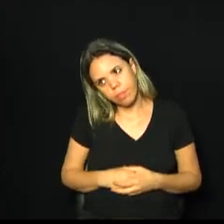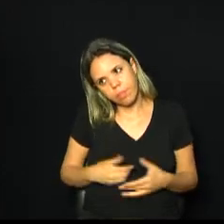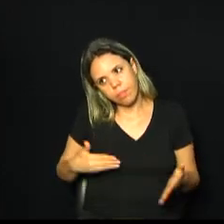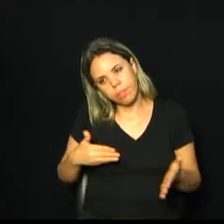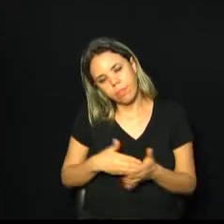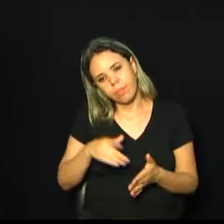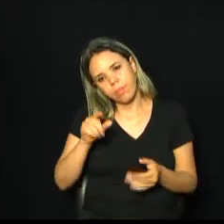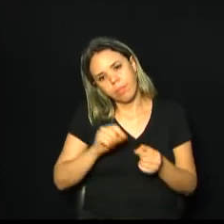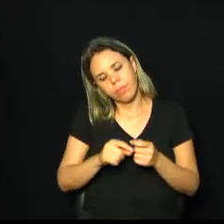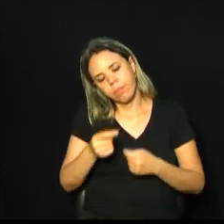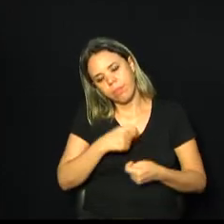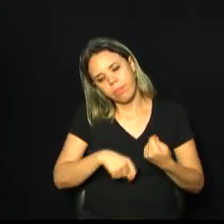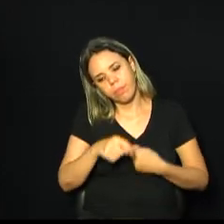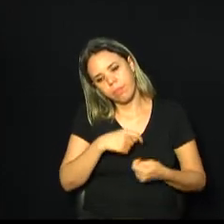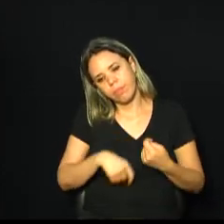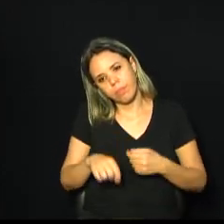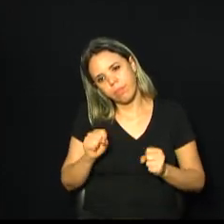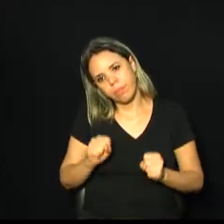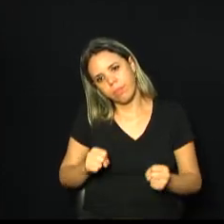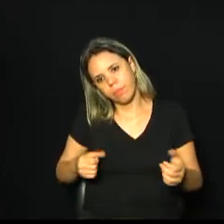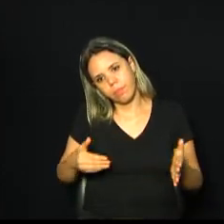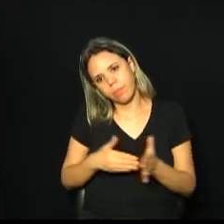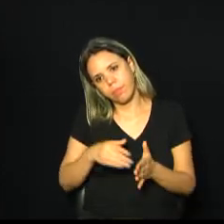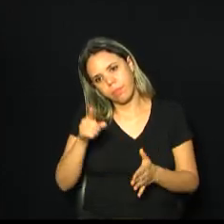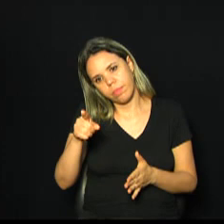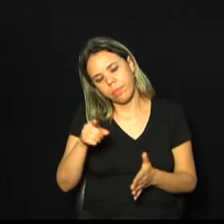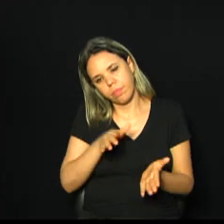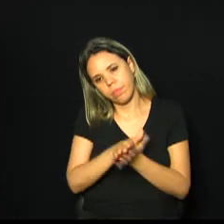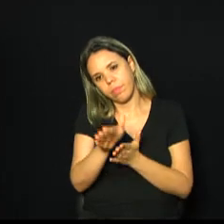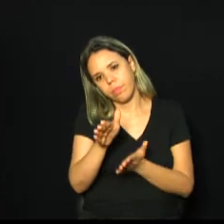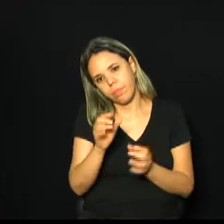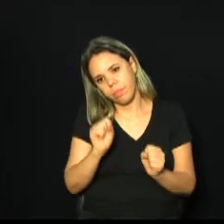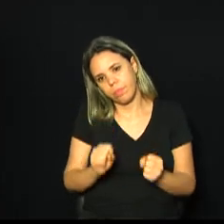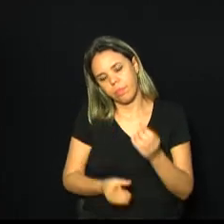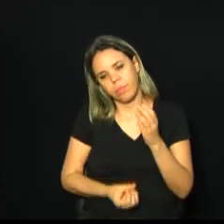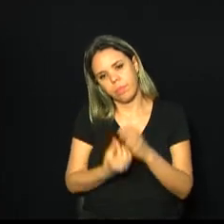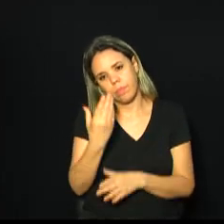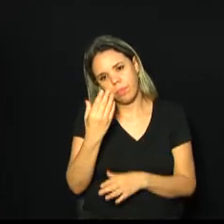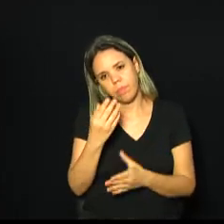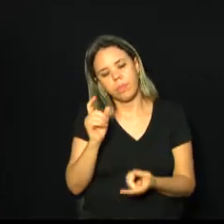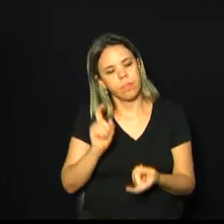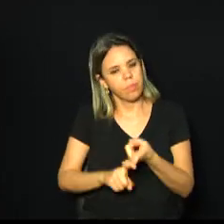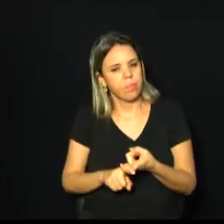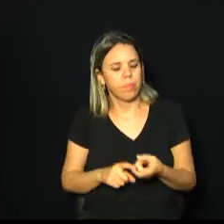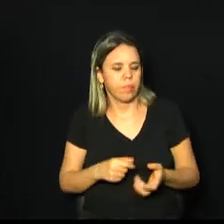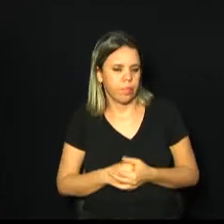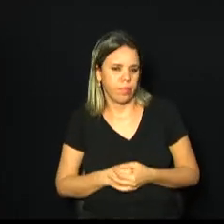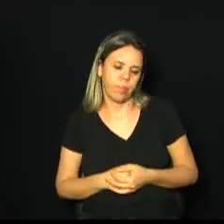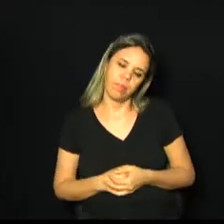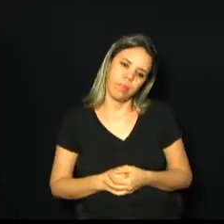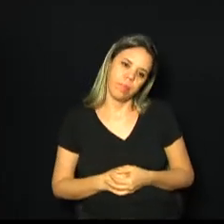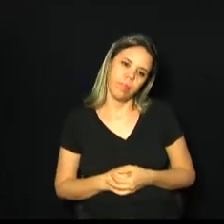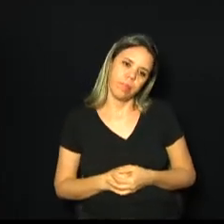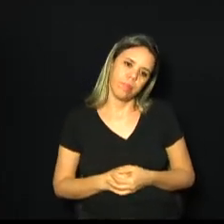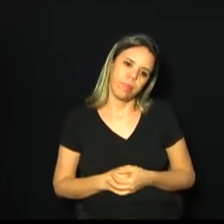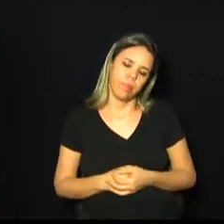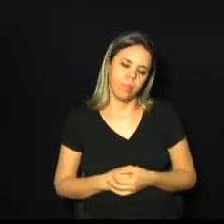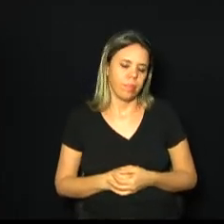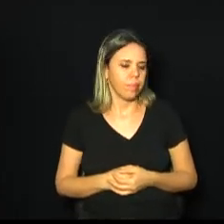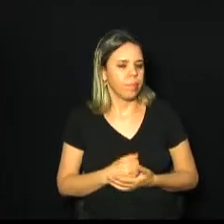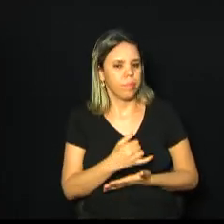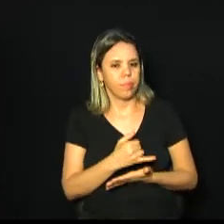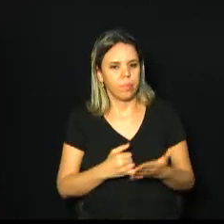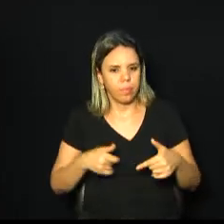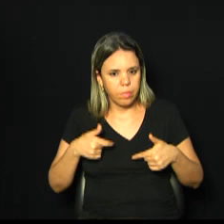você faça negócio, ela pode impedir que você emita nota, ela pode criar uma infração, a partir dessa infração, um